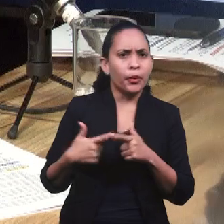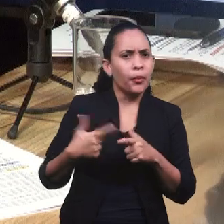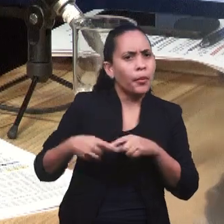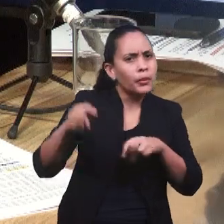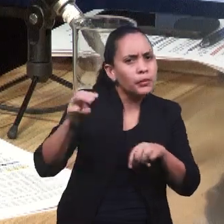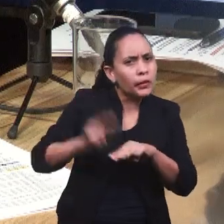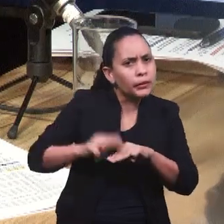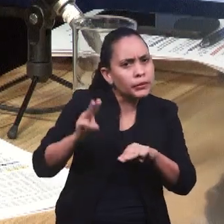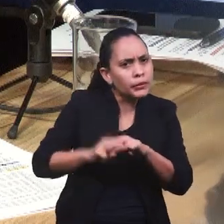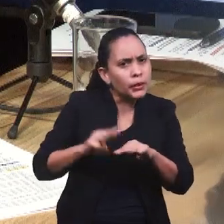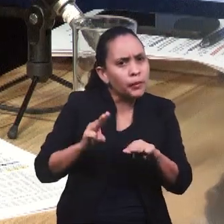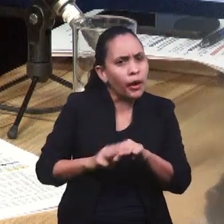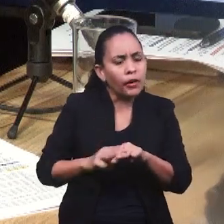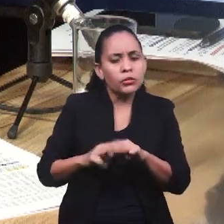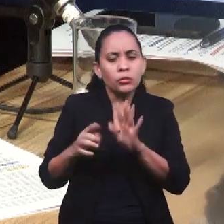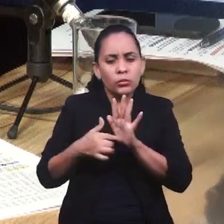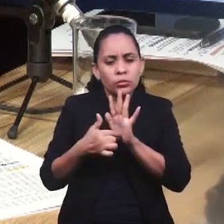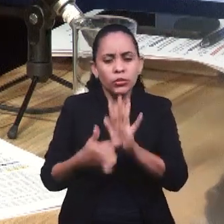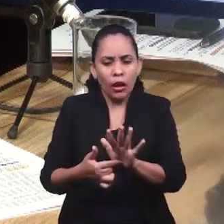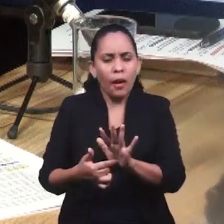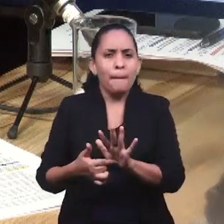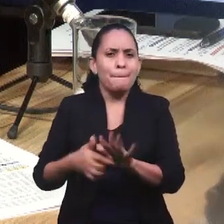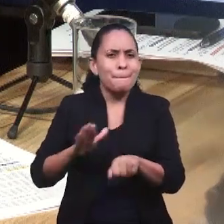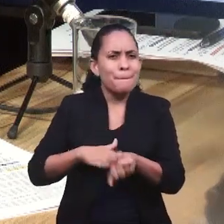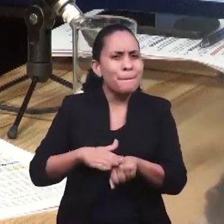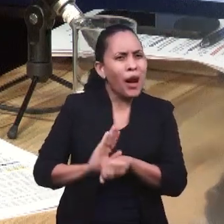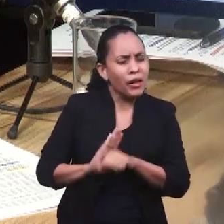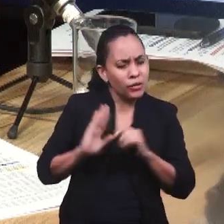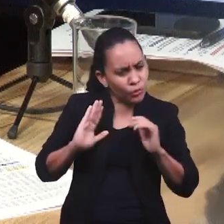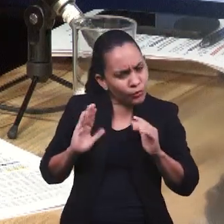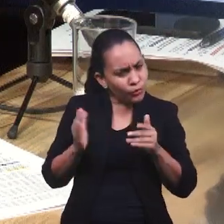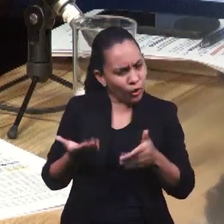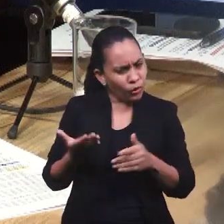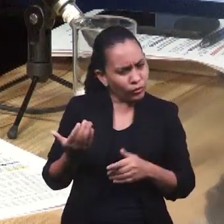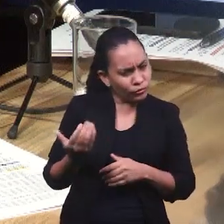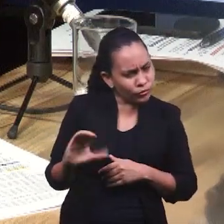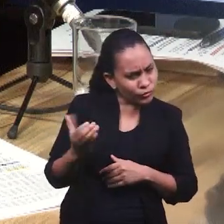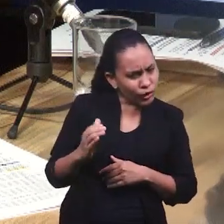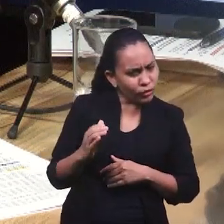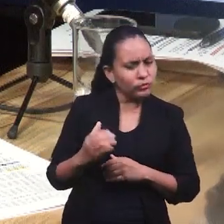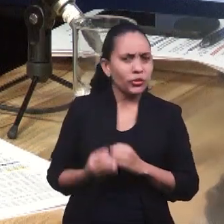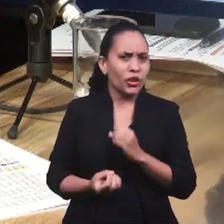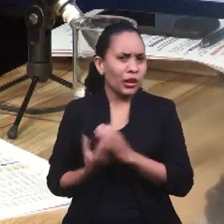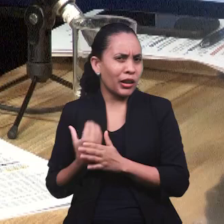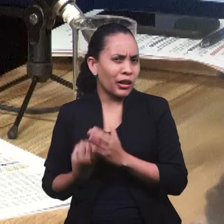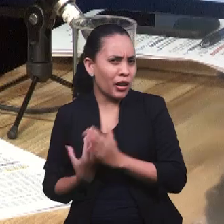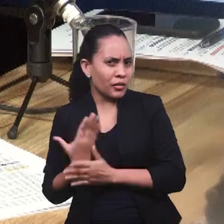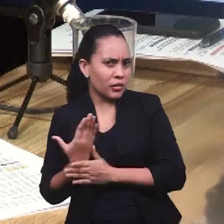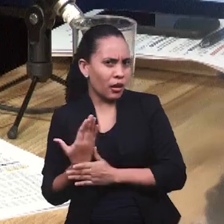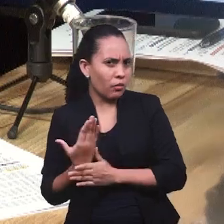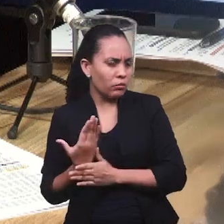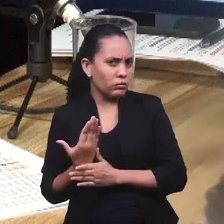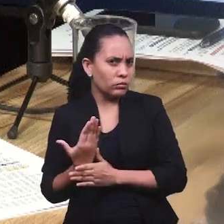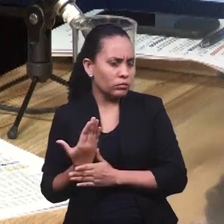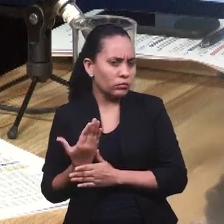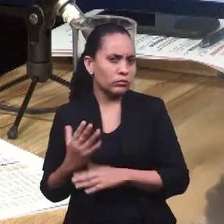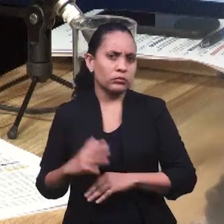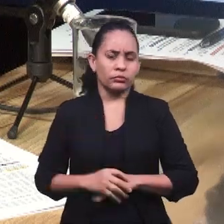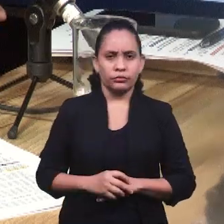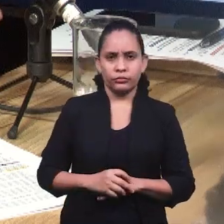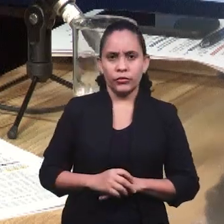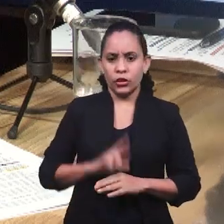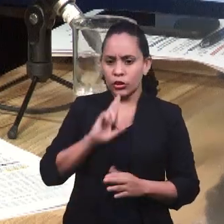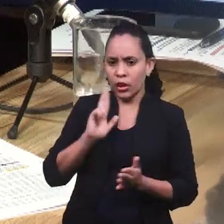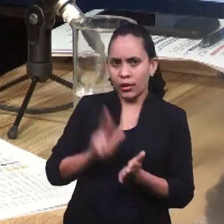interessante que é o tecnólogo, né? Isso. Que é um curso superior, mas com uma duração